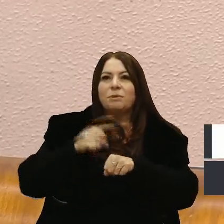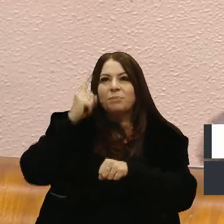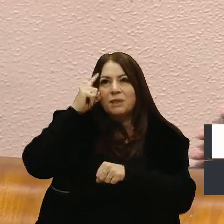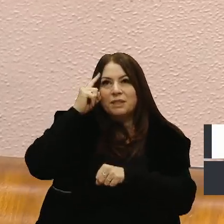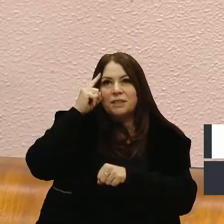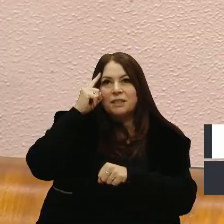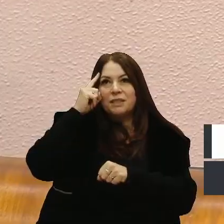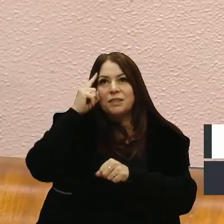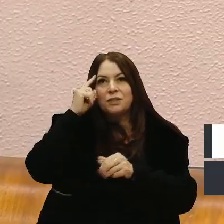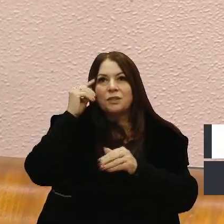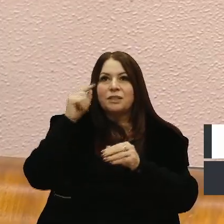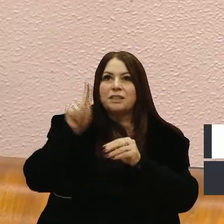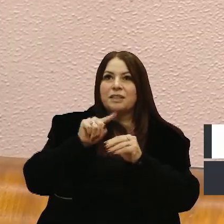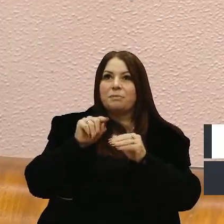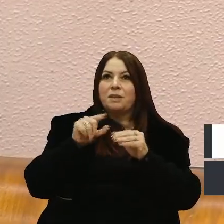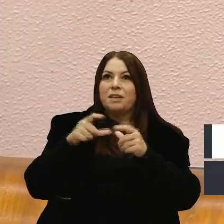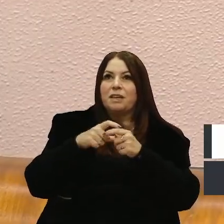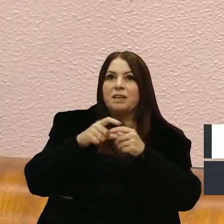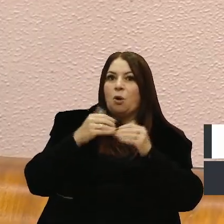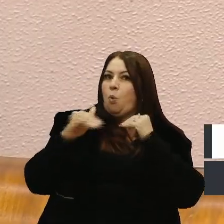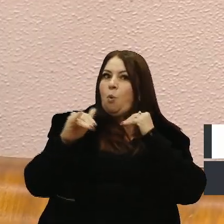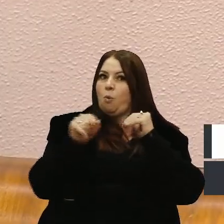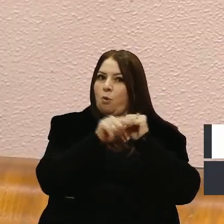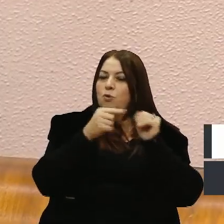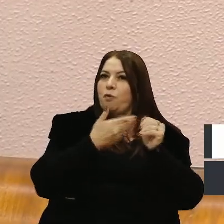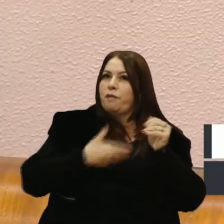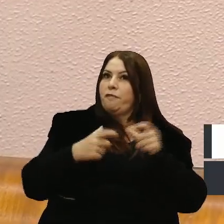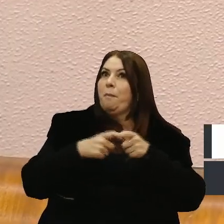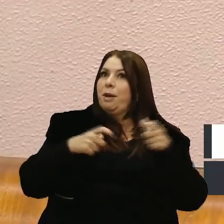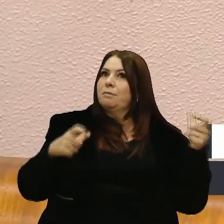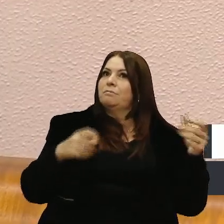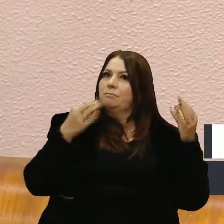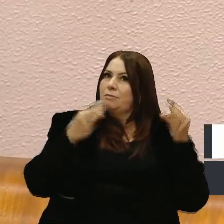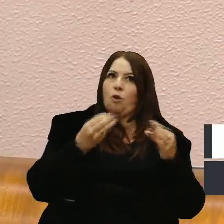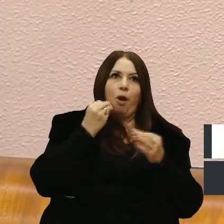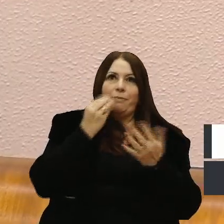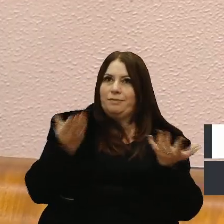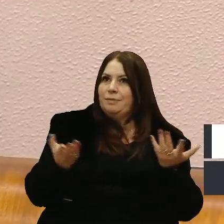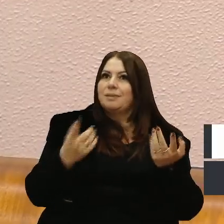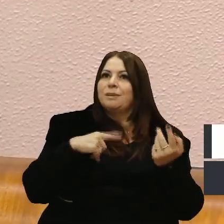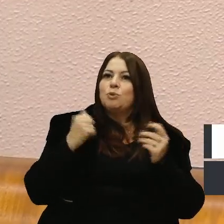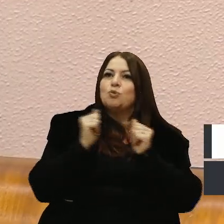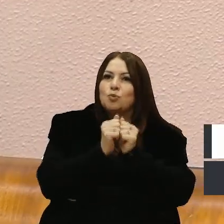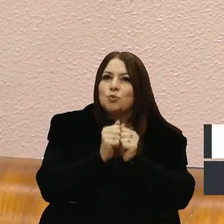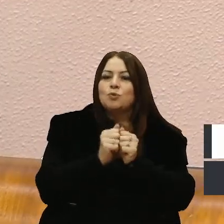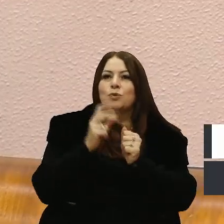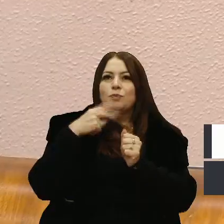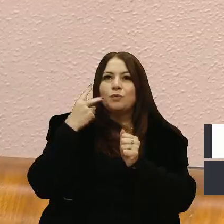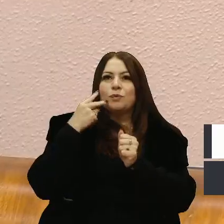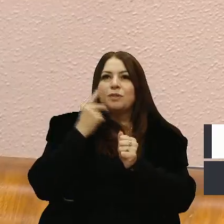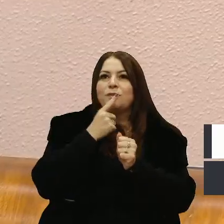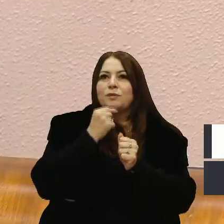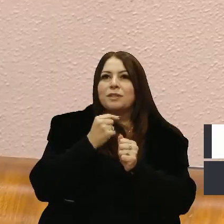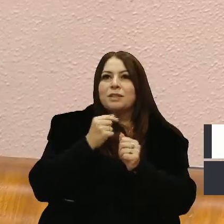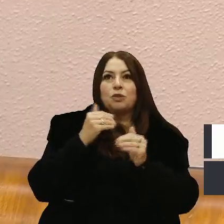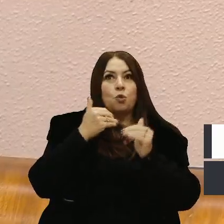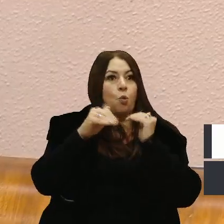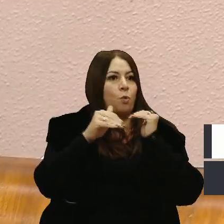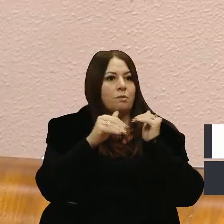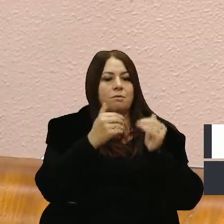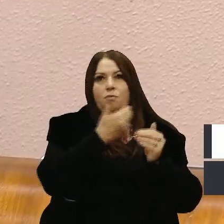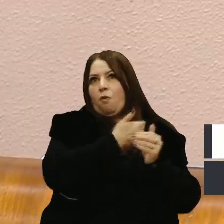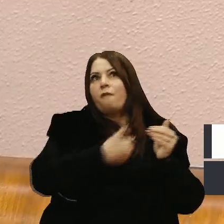vai aumentando. Isso é uma questão óbvia, né? E tenho certeza que estaremos ao lado do vereador João Ex na oposição a esse